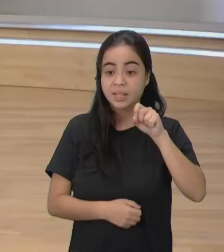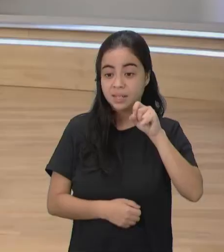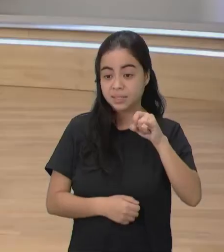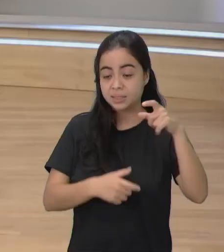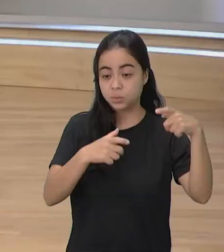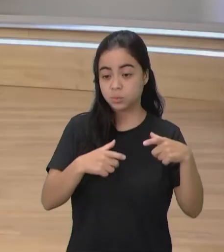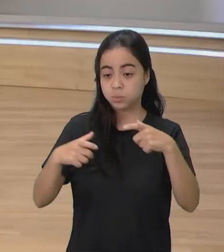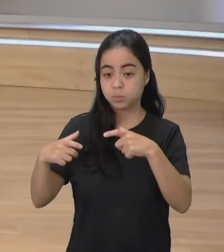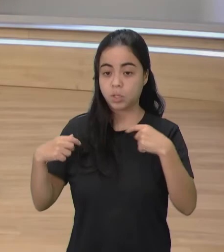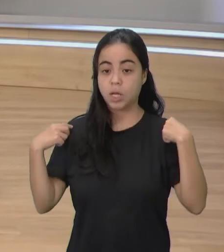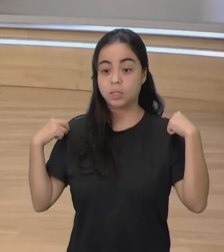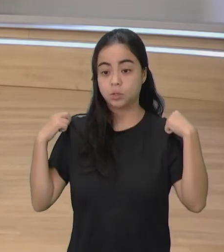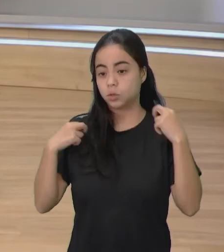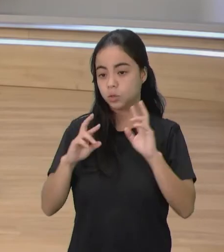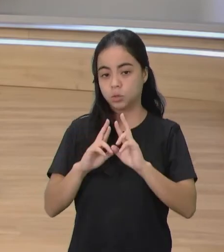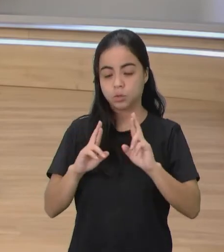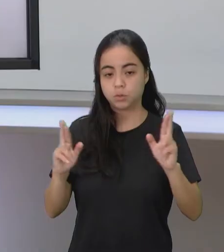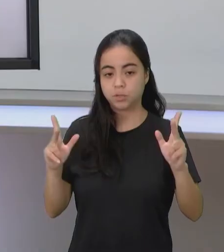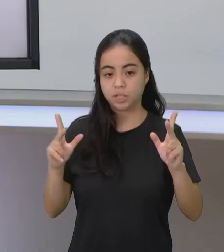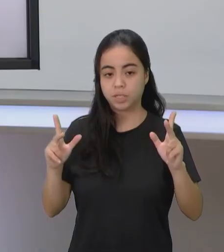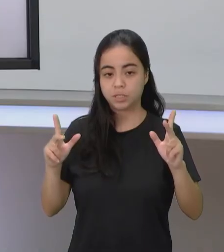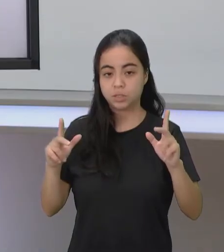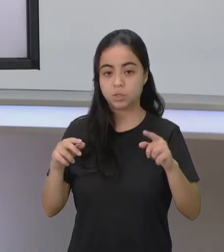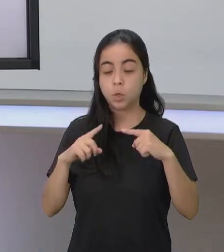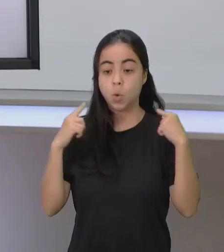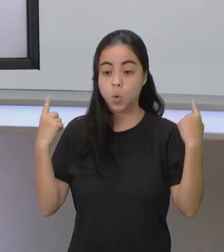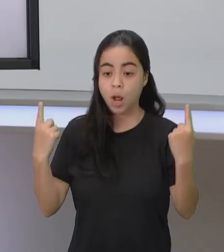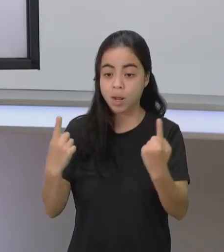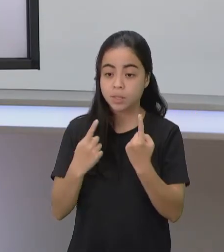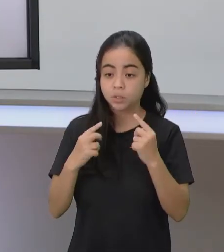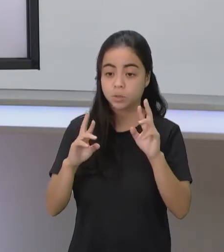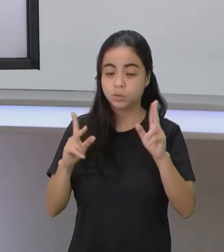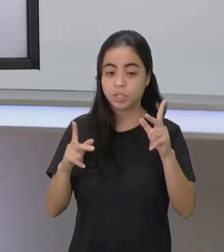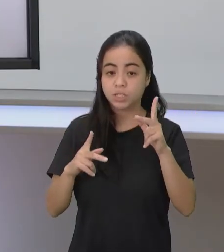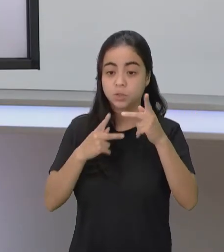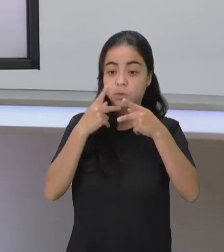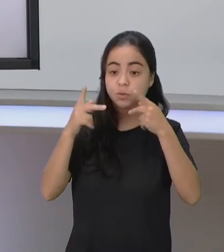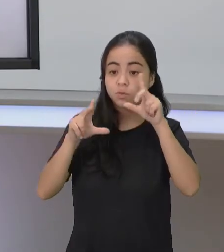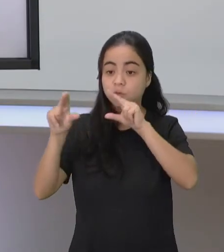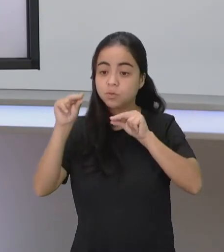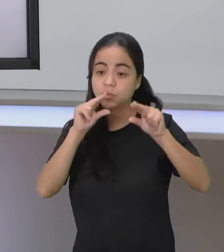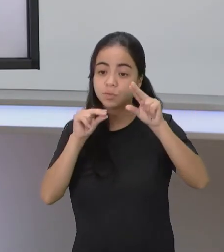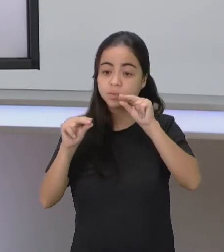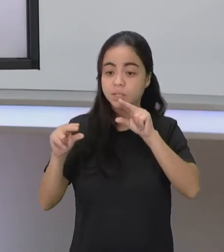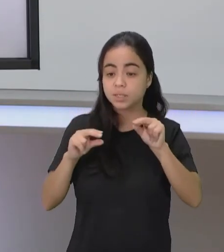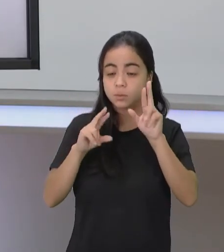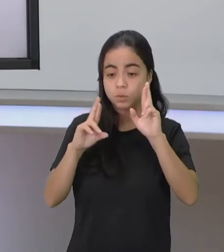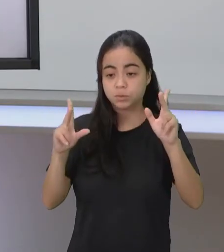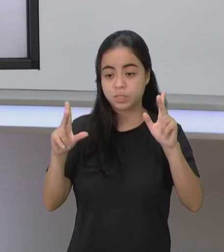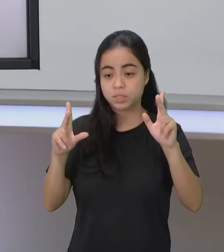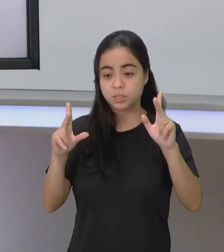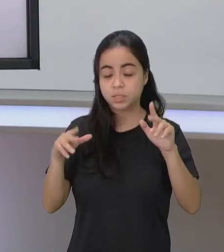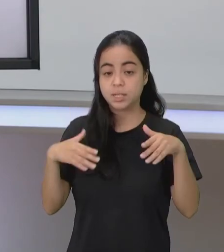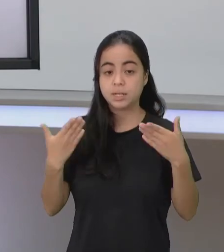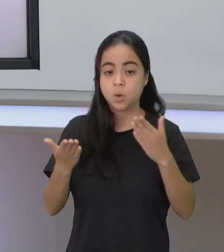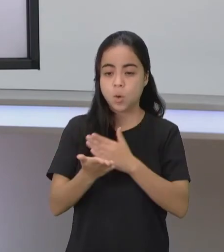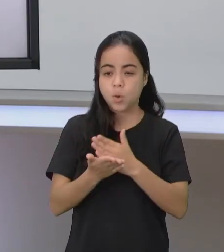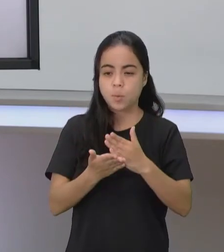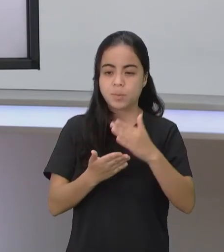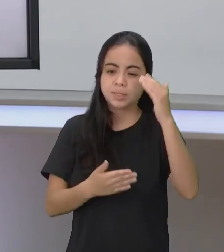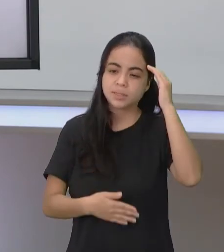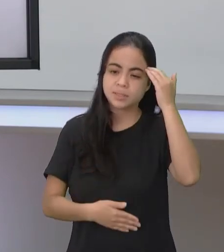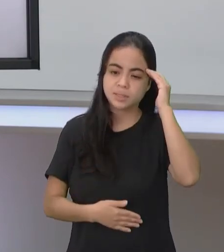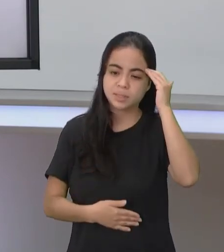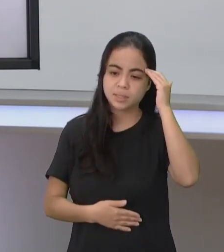estaria vestido diferente, em um cenário diferente, falando de uma maneira diferente. Então, a gente começa a entender que,